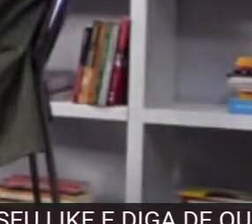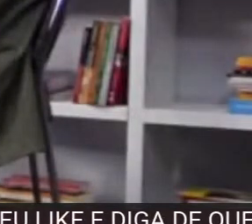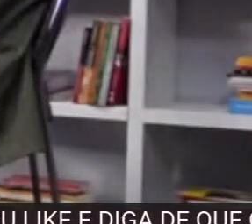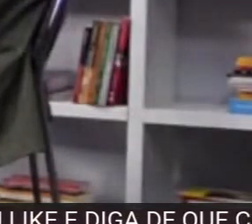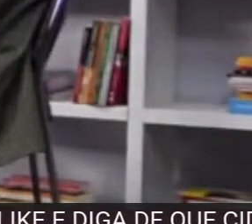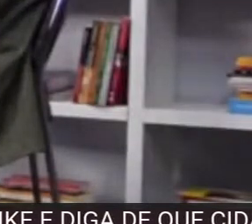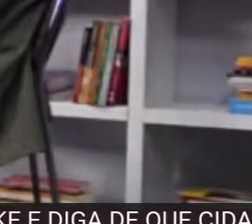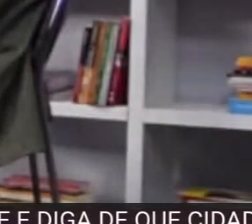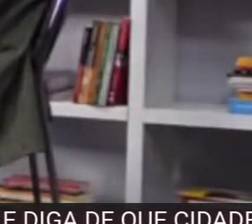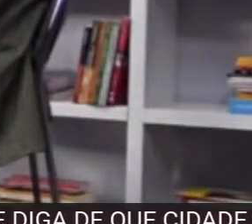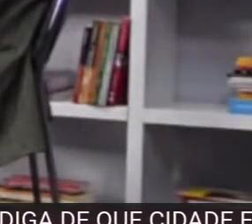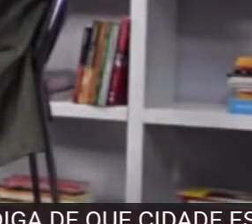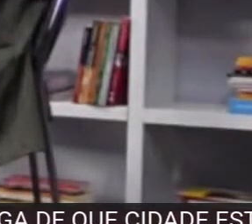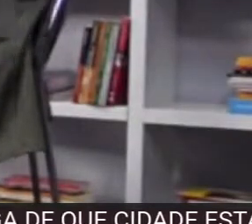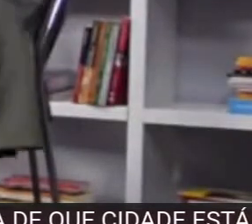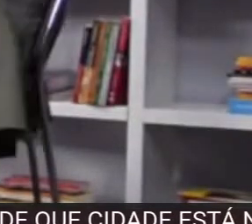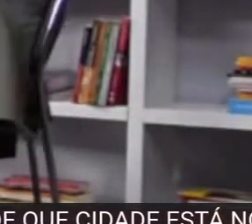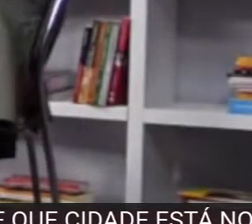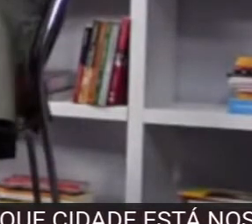Eu sou Paulo Moreira Leite.